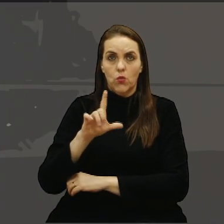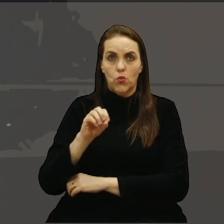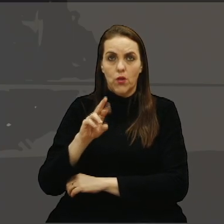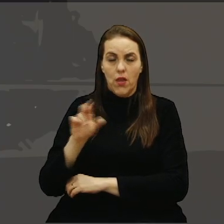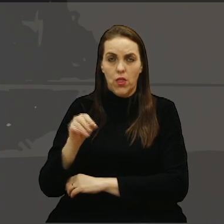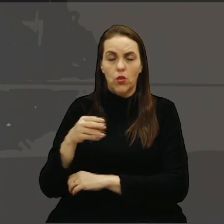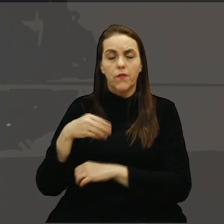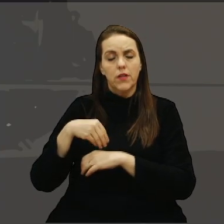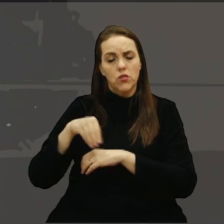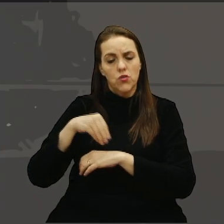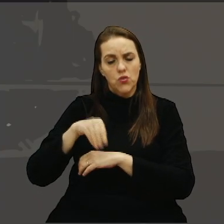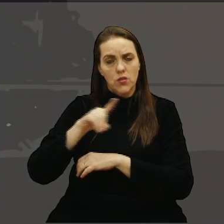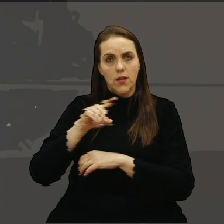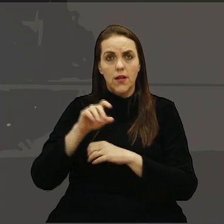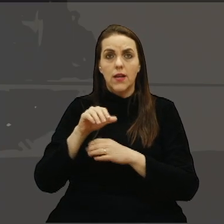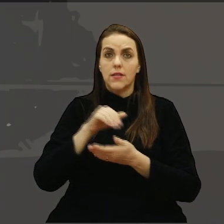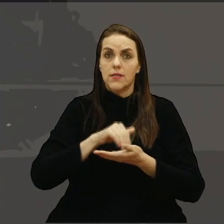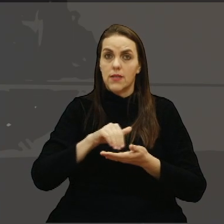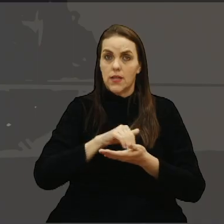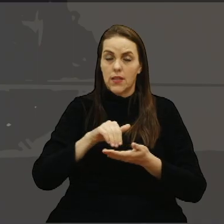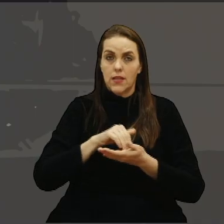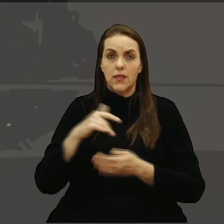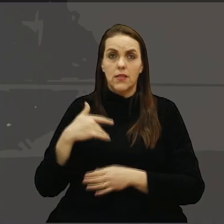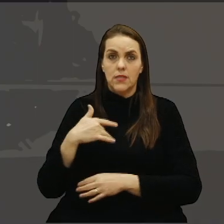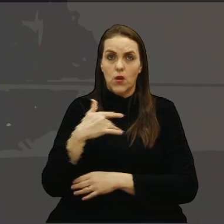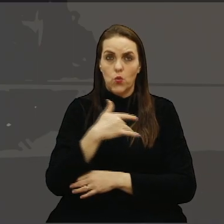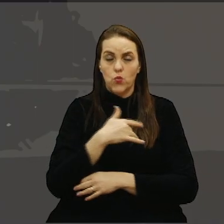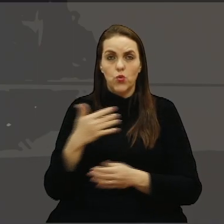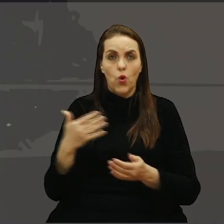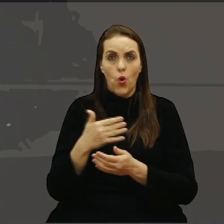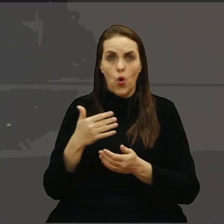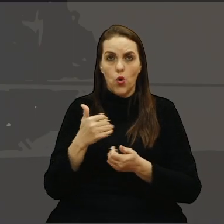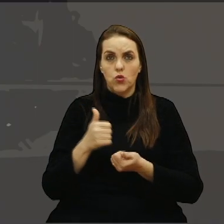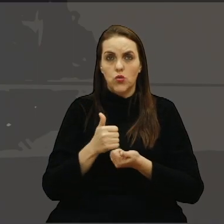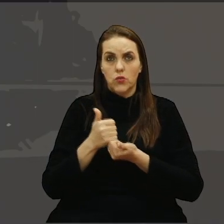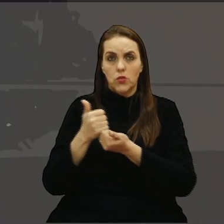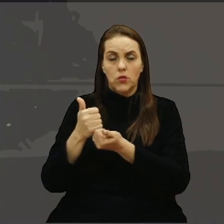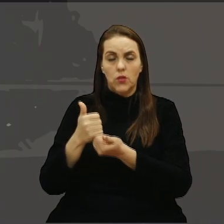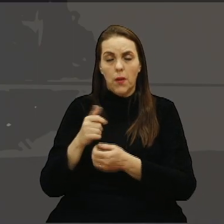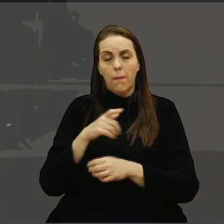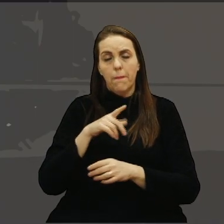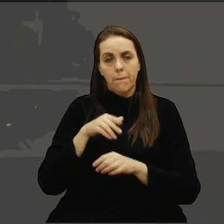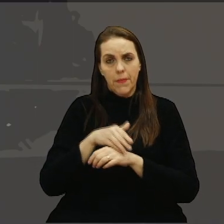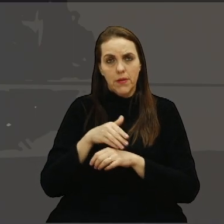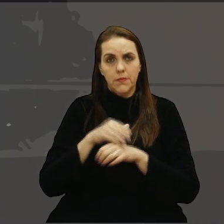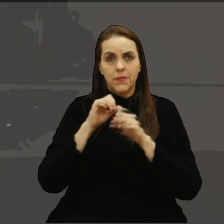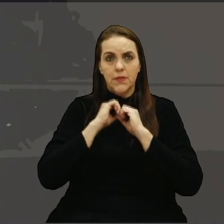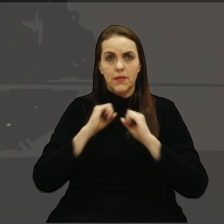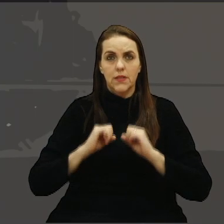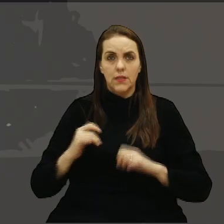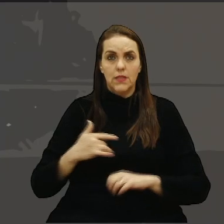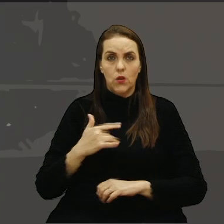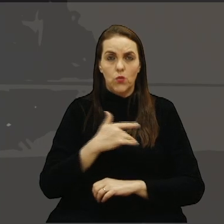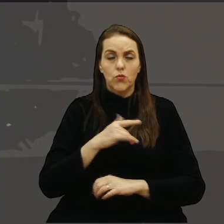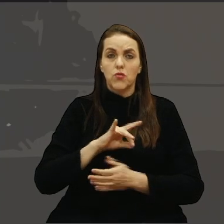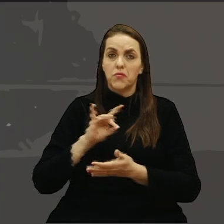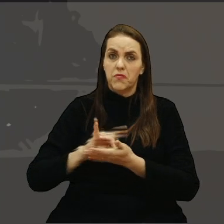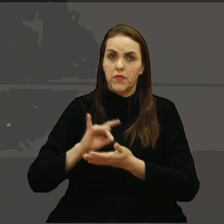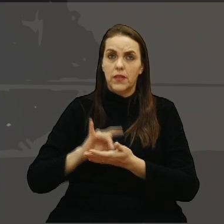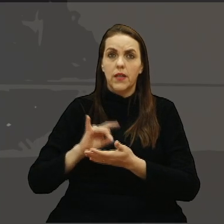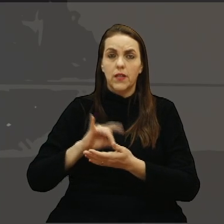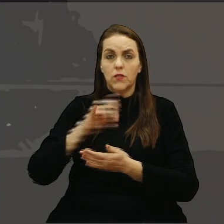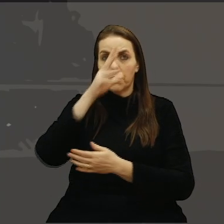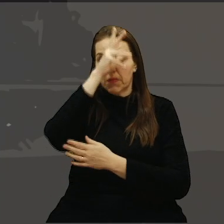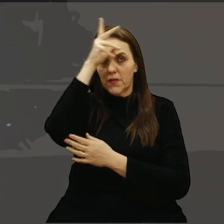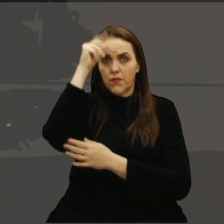Saúde, que hoje é adjunta na Secretaria de Saúde, e de fato, o prefeito, né, é